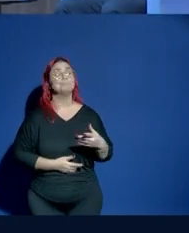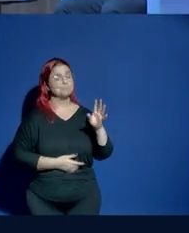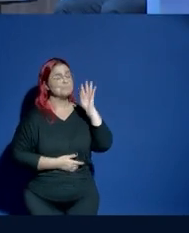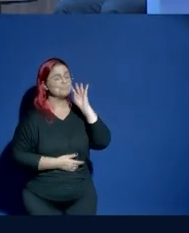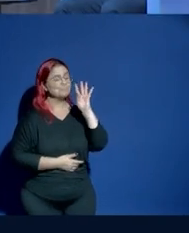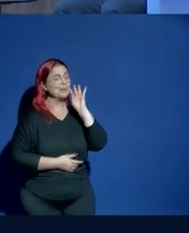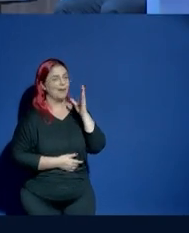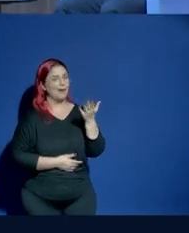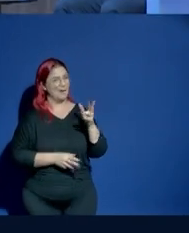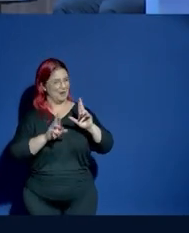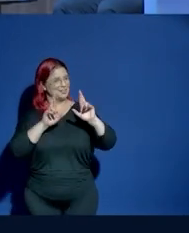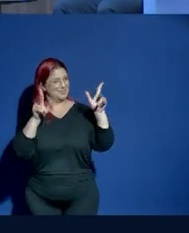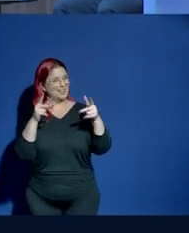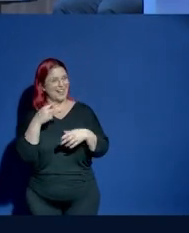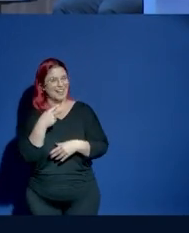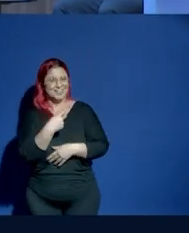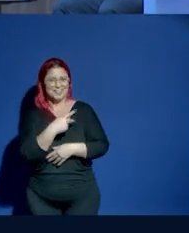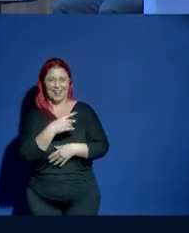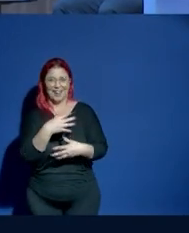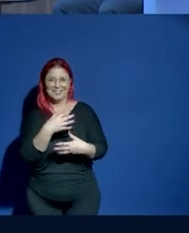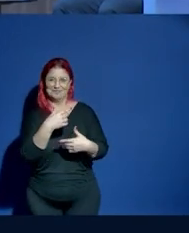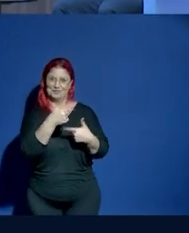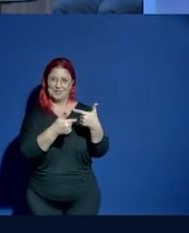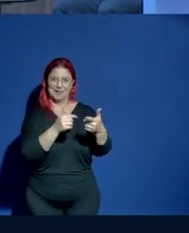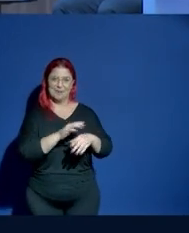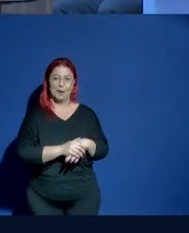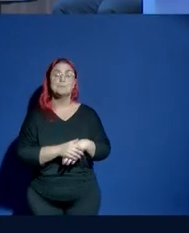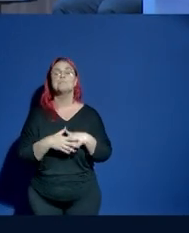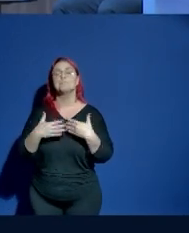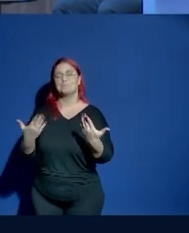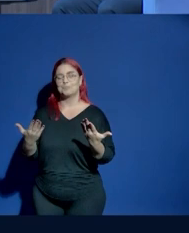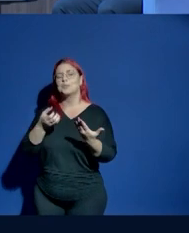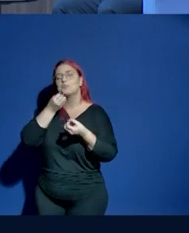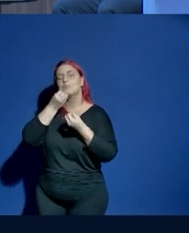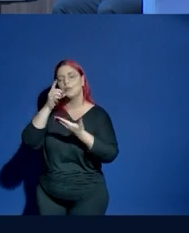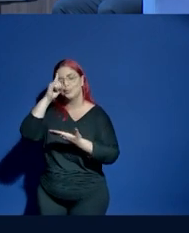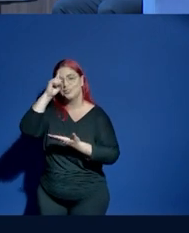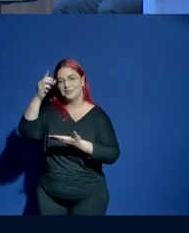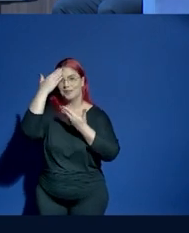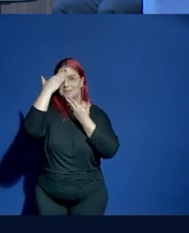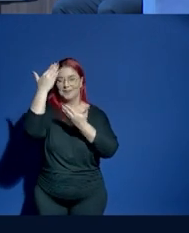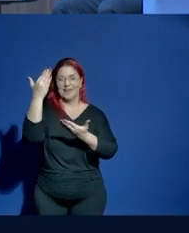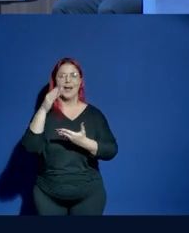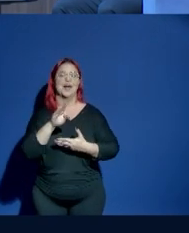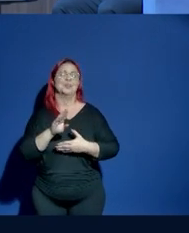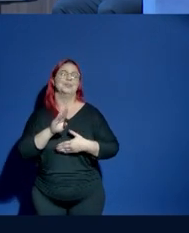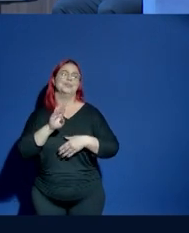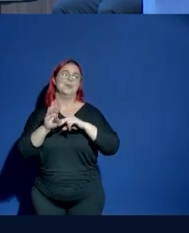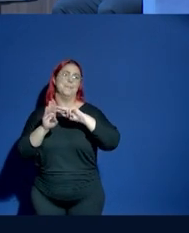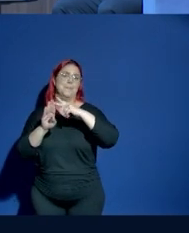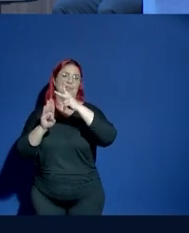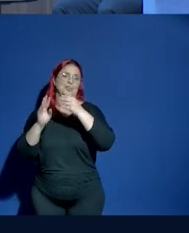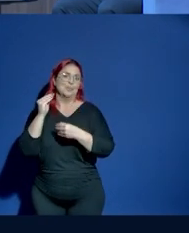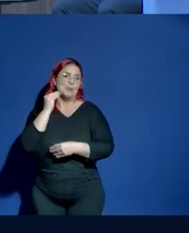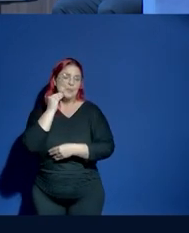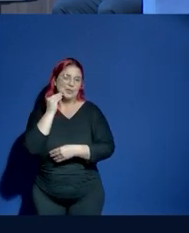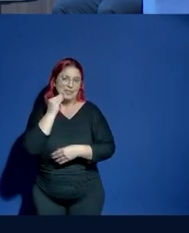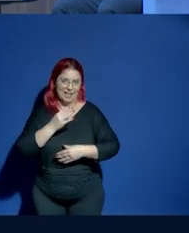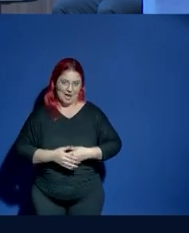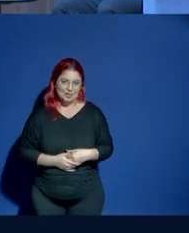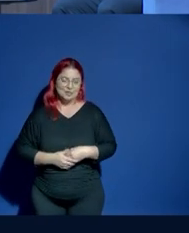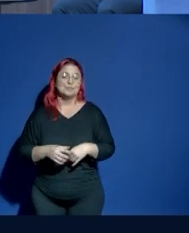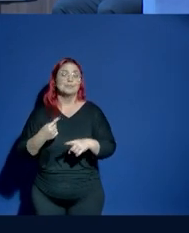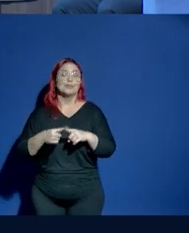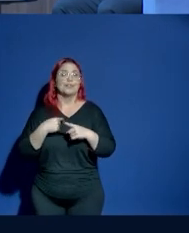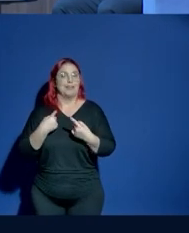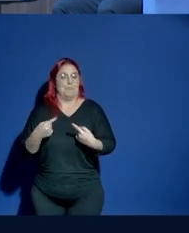seu setor oportunidade BTG pelo parceiro que é